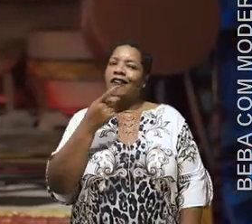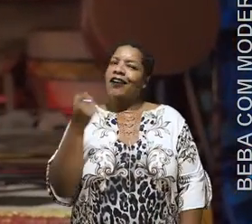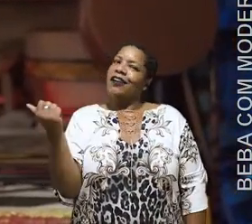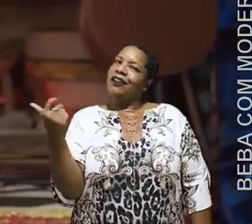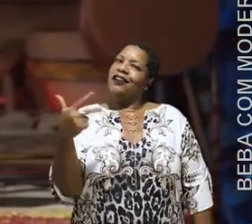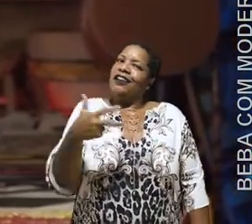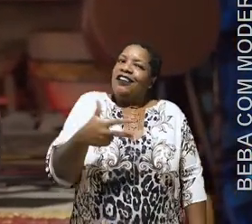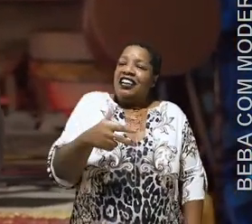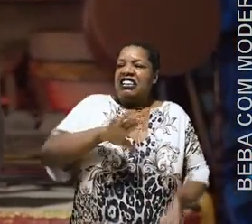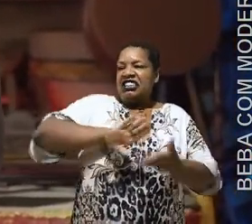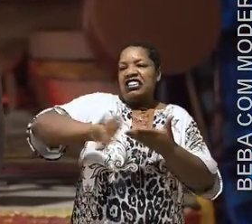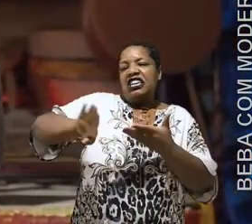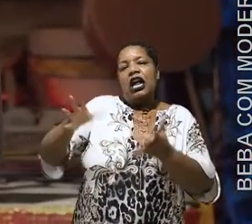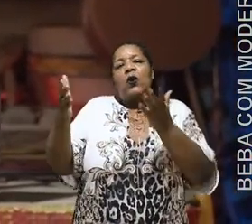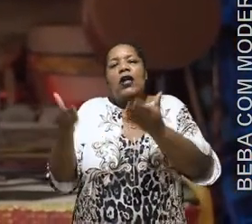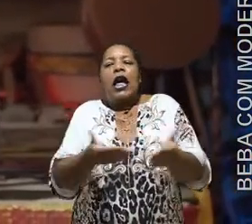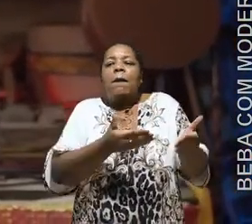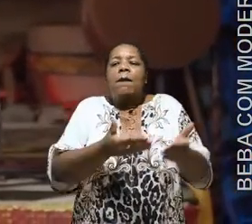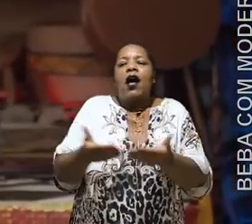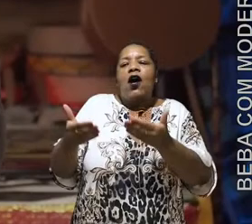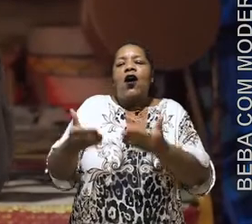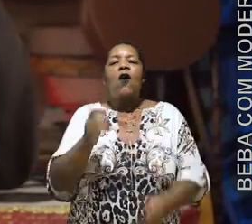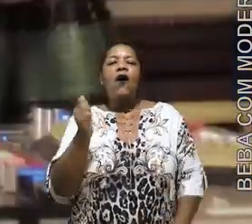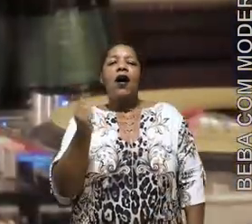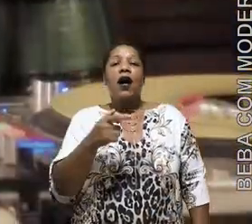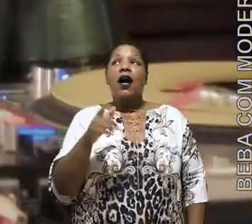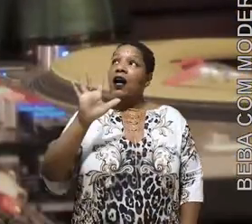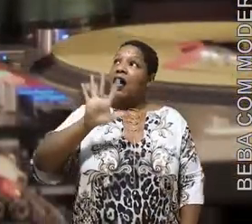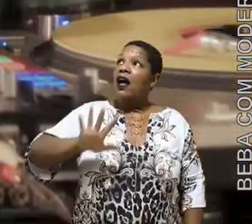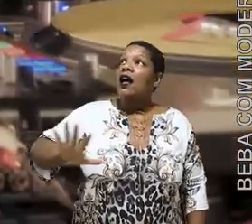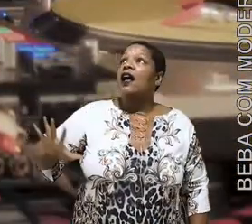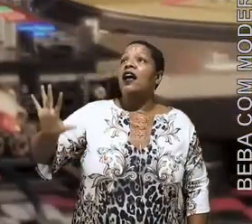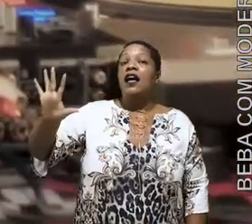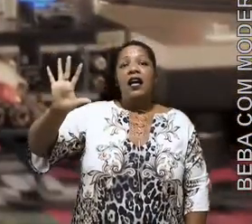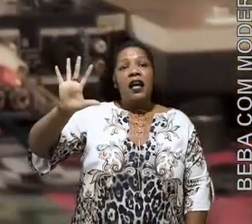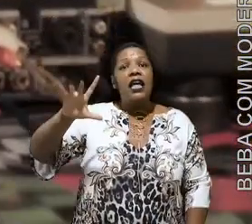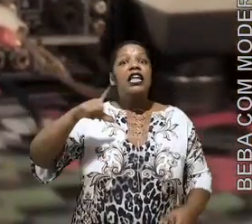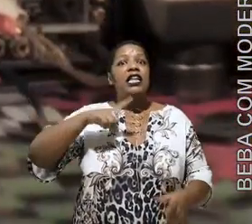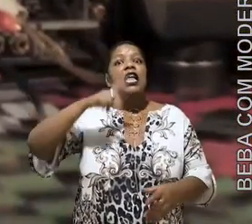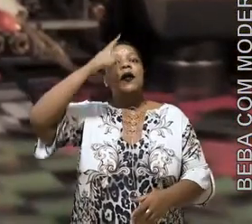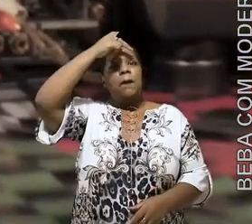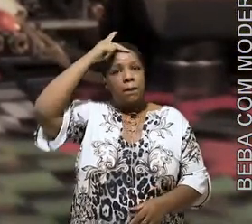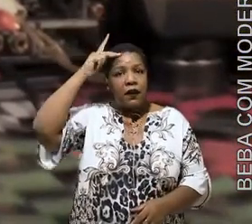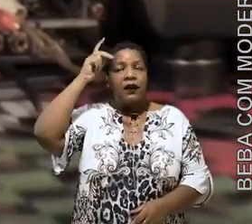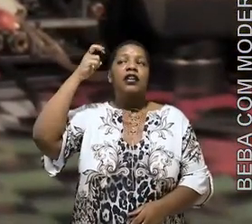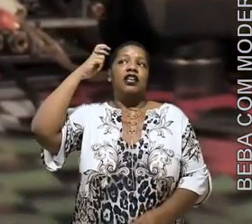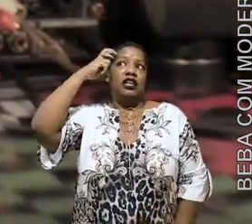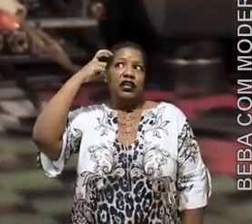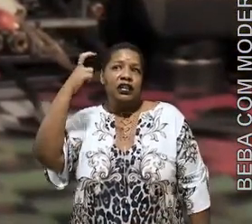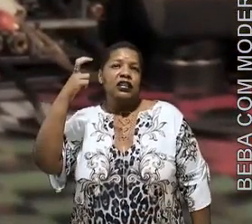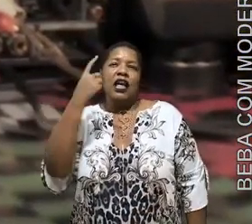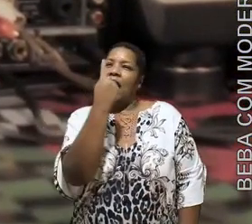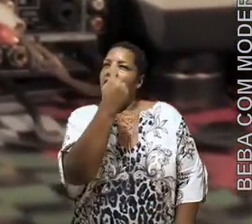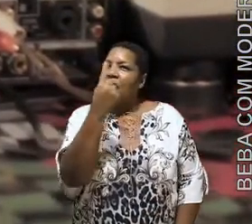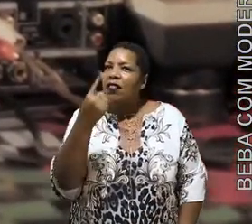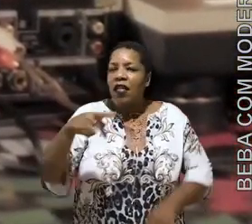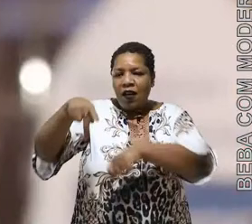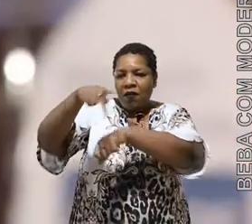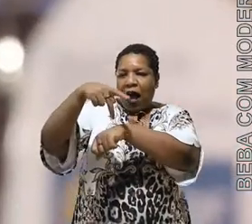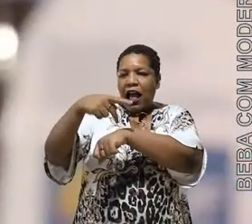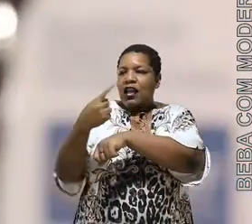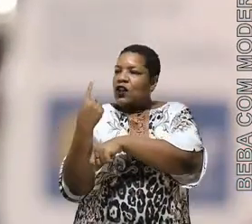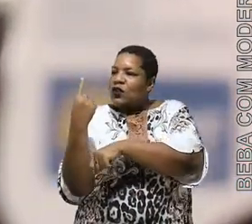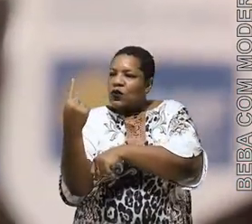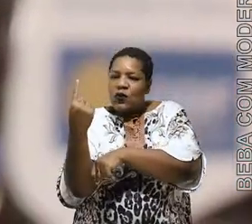escape trem bala no rappi tirando que embalou o rappi África um continente com grande contingente de frente